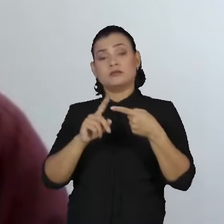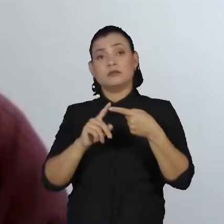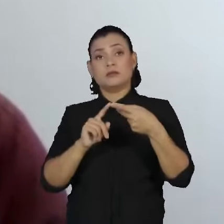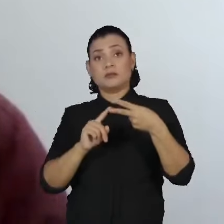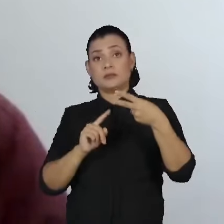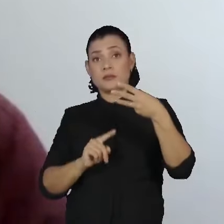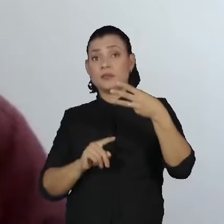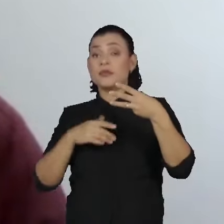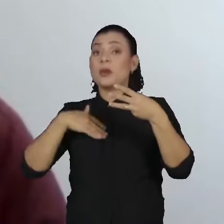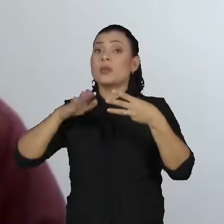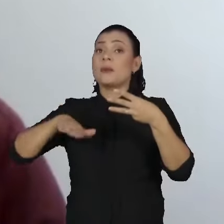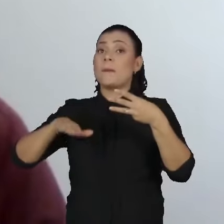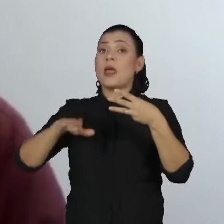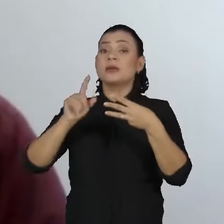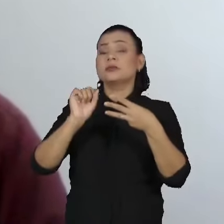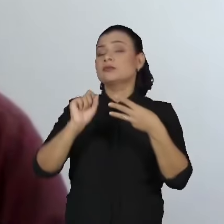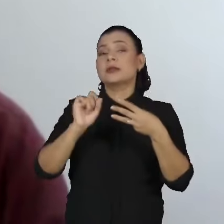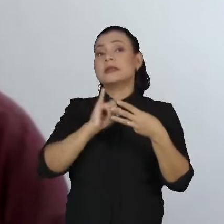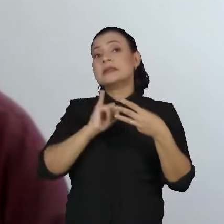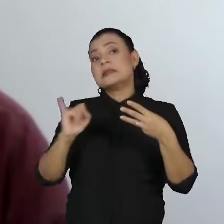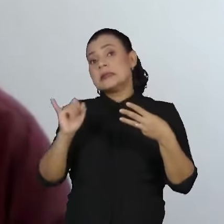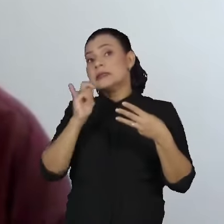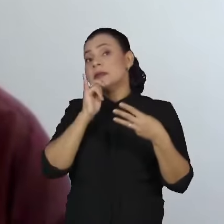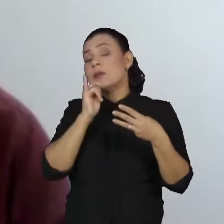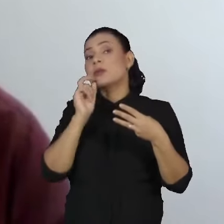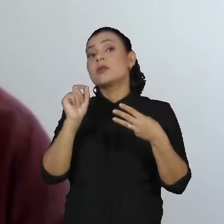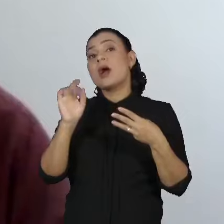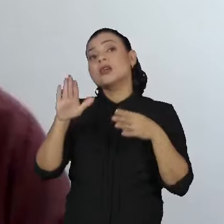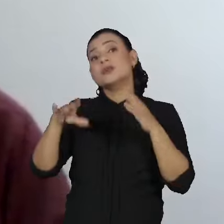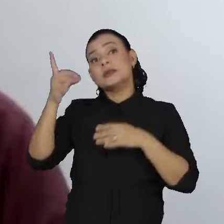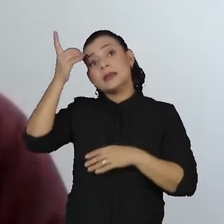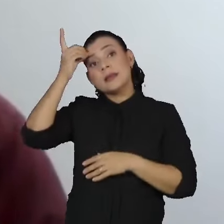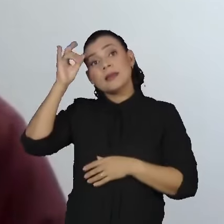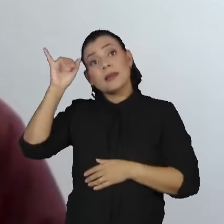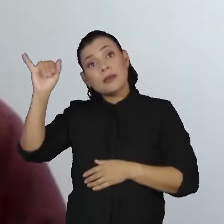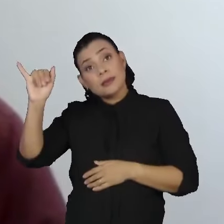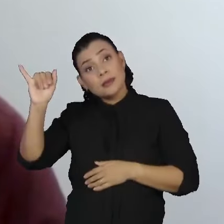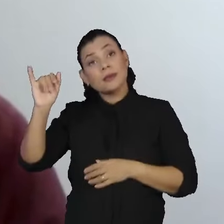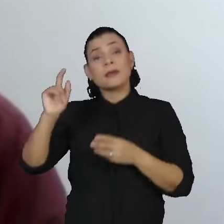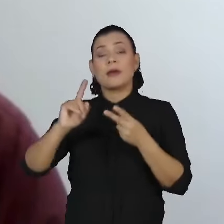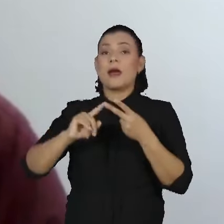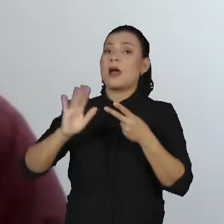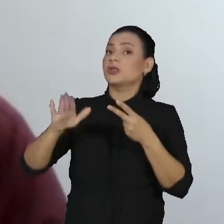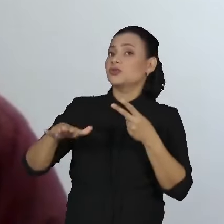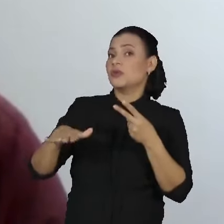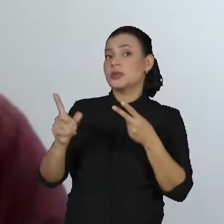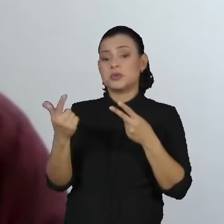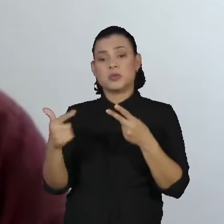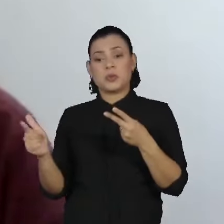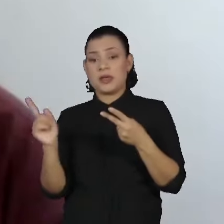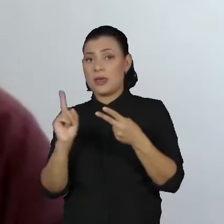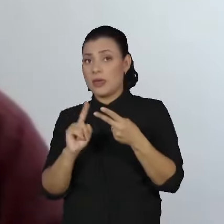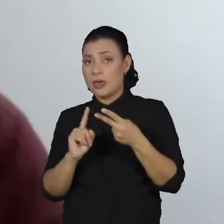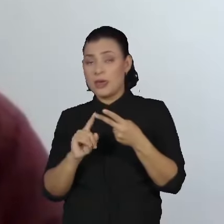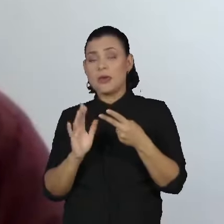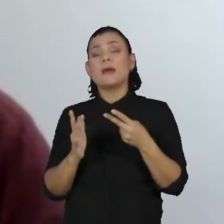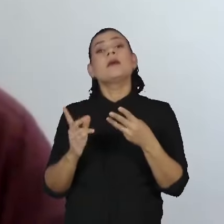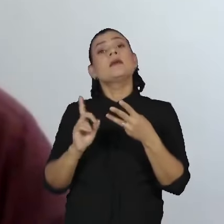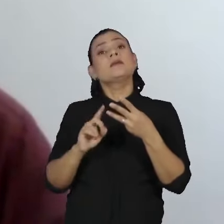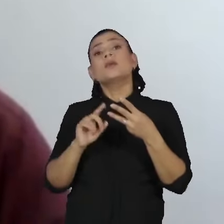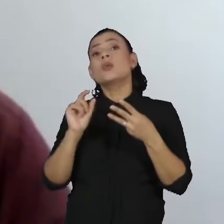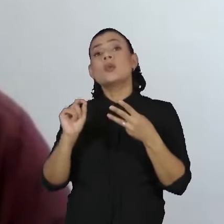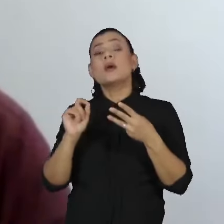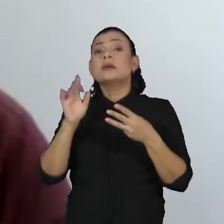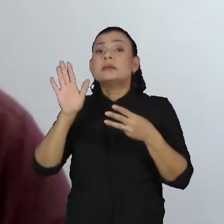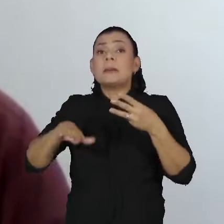ela é maior, questões relacionadas até uma deficiência intelectual pode ser desenvolvida em alguns dos níveis,